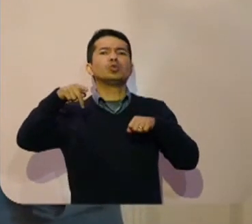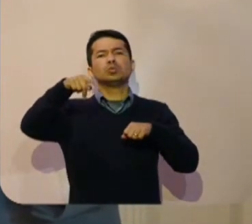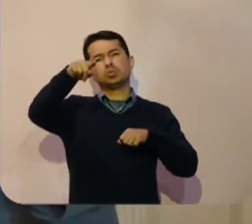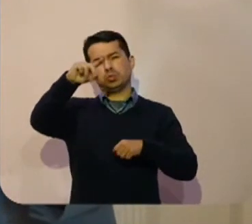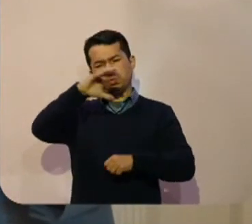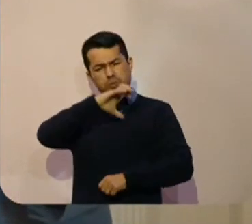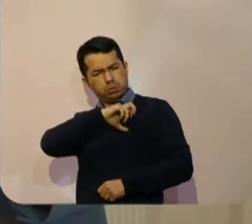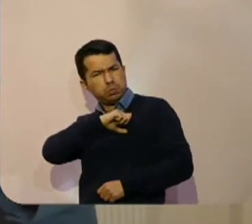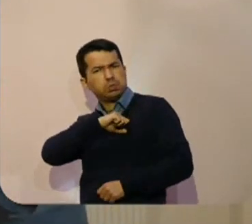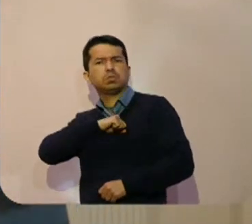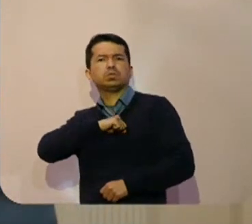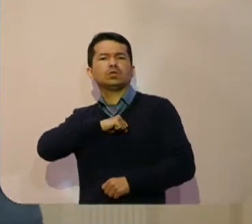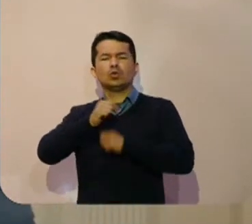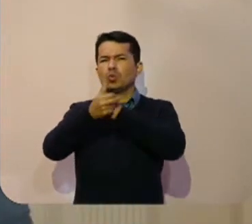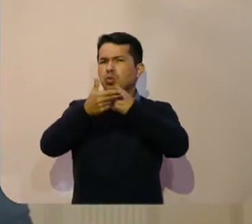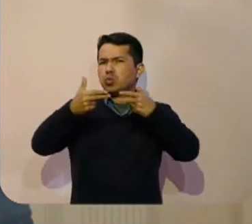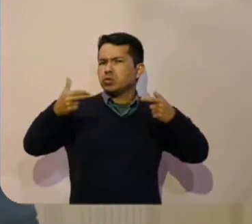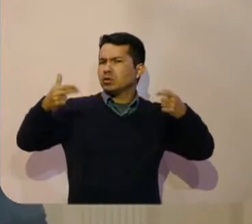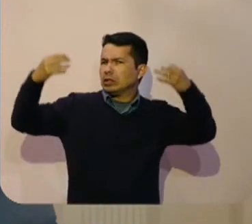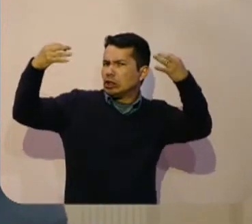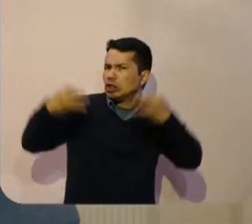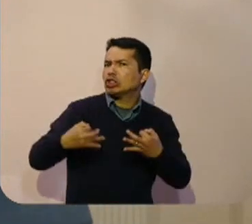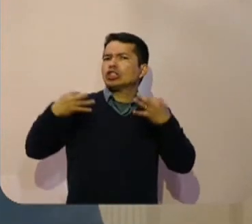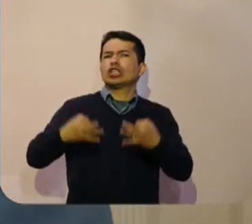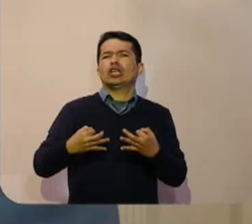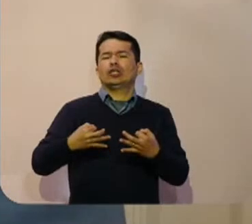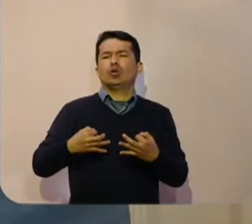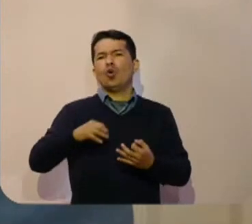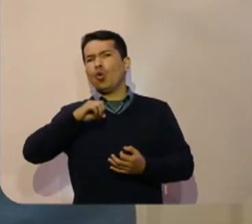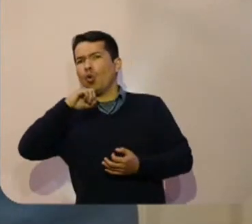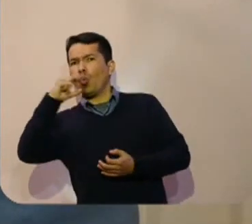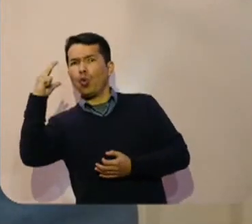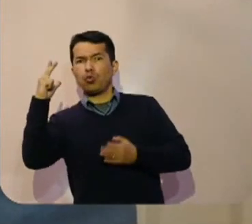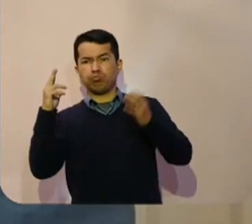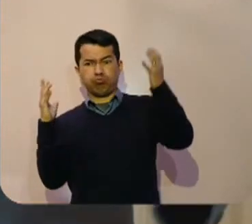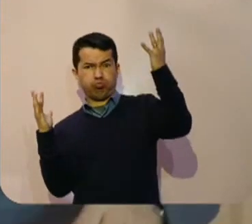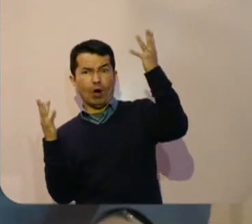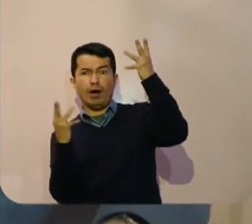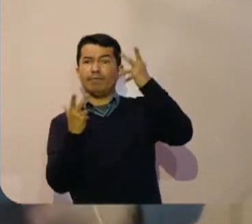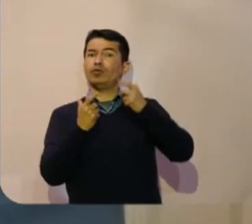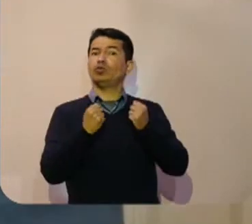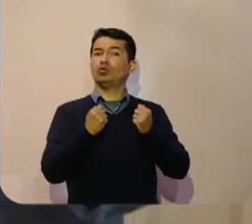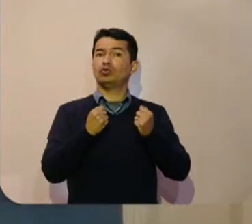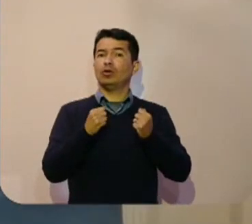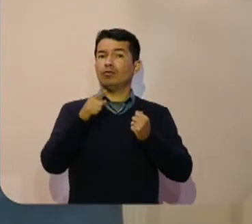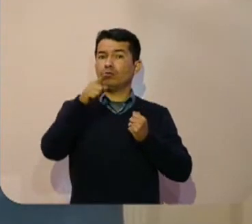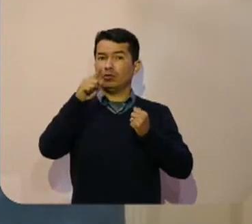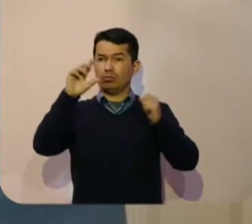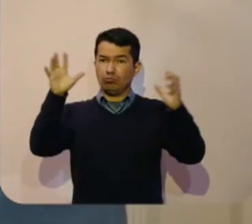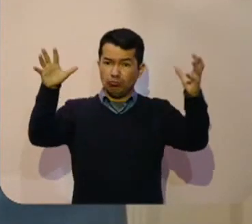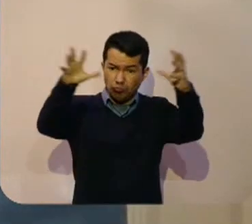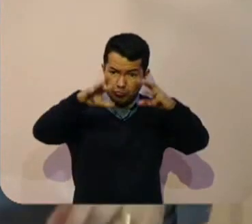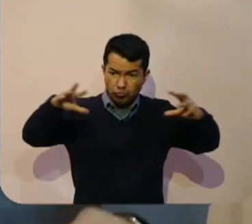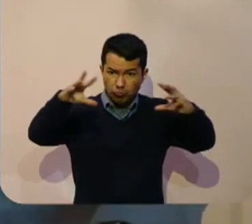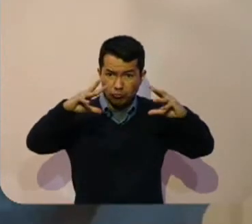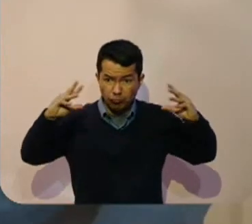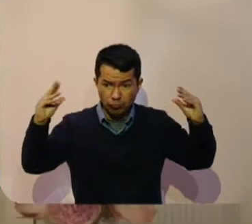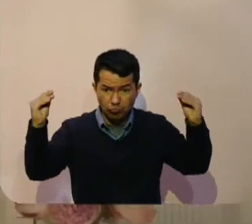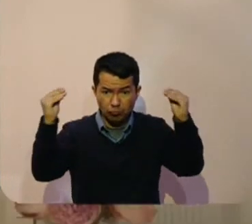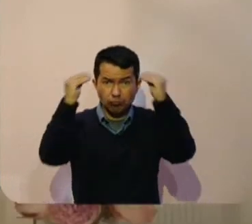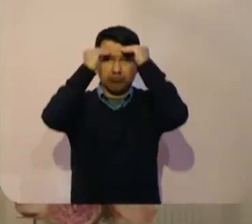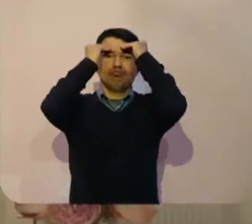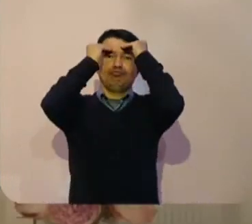amável, tudo que for de boa fama, se houver algo de excelente ou digno de louvor, pense nessas